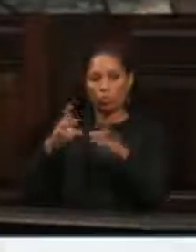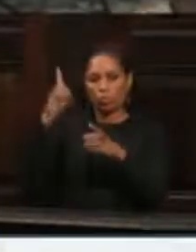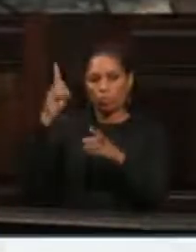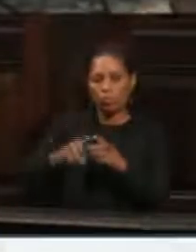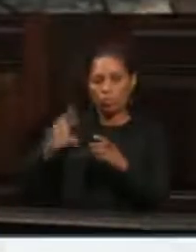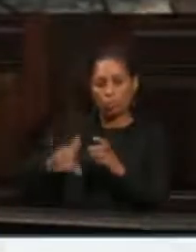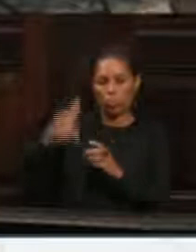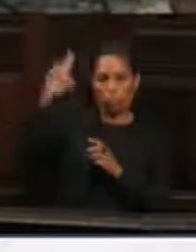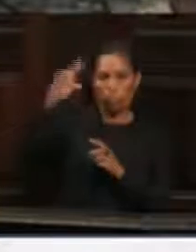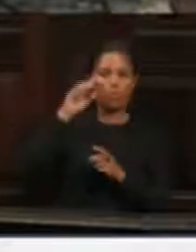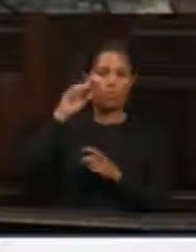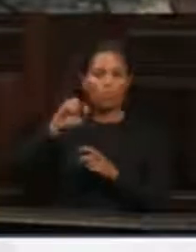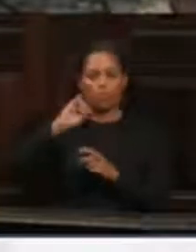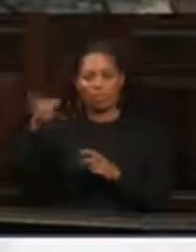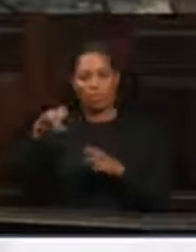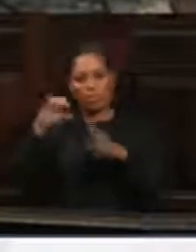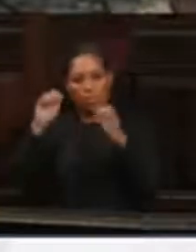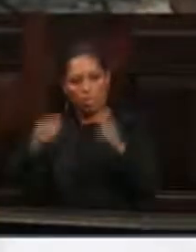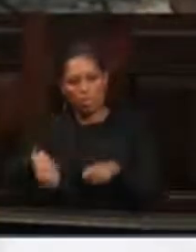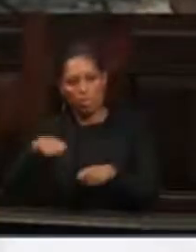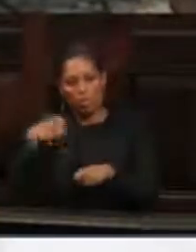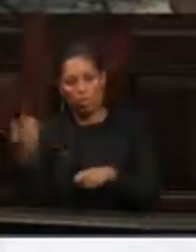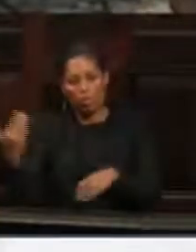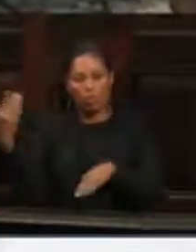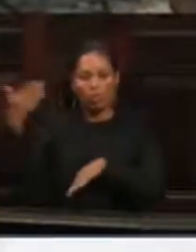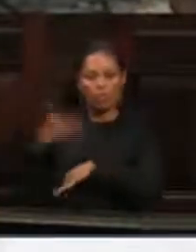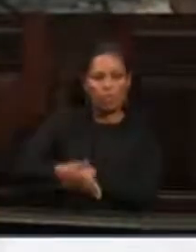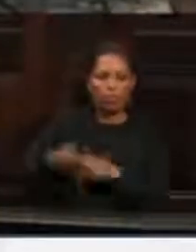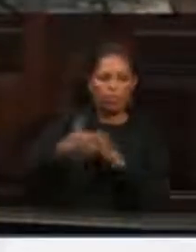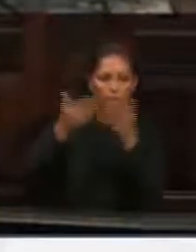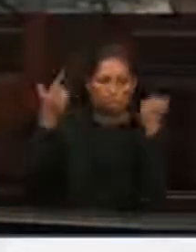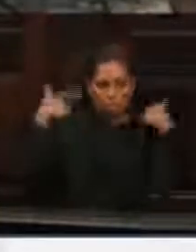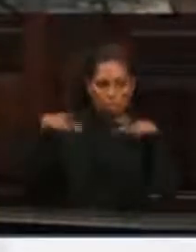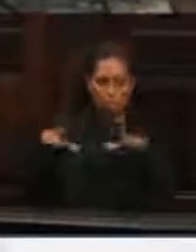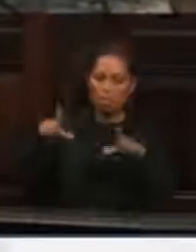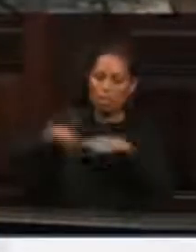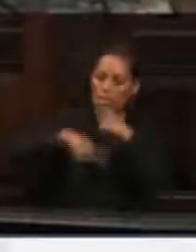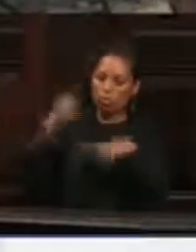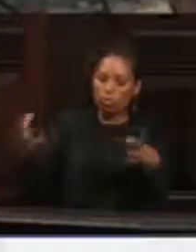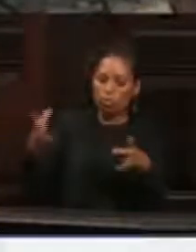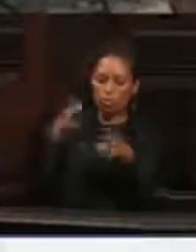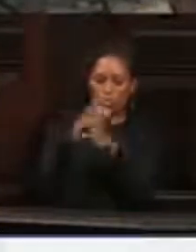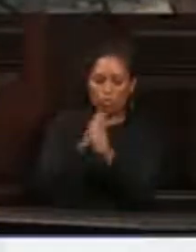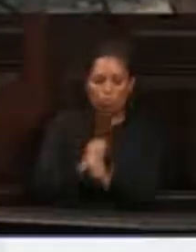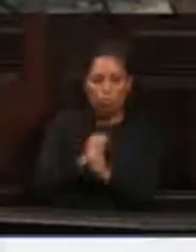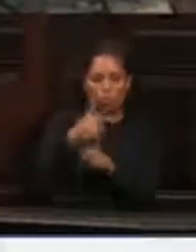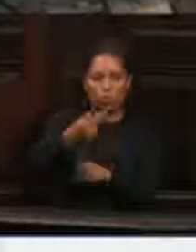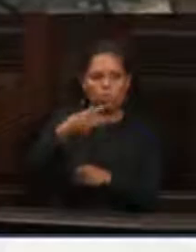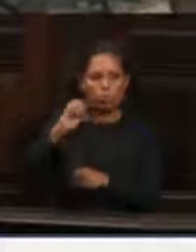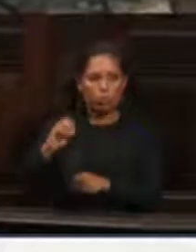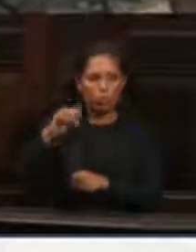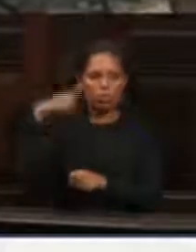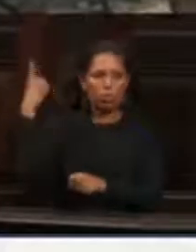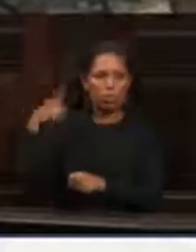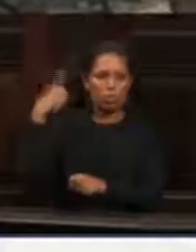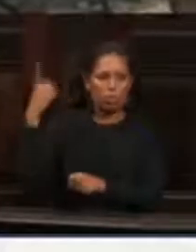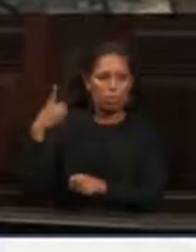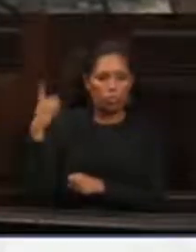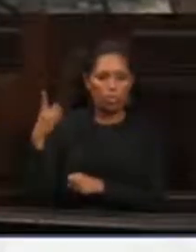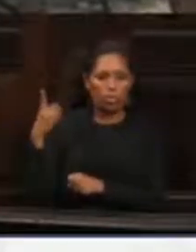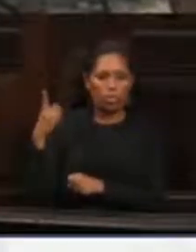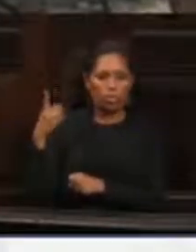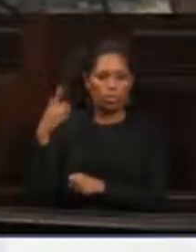favorável ou não, aí vem para o plenário. Aí o conjunto de 70 deputados vão ter oportunidade, como você,